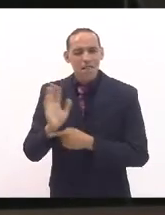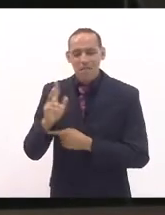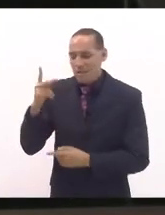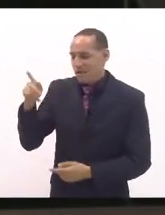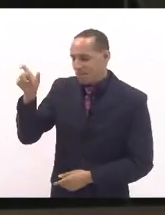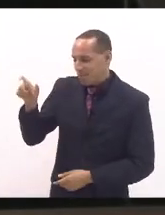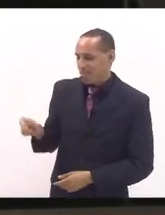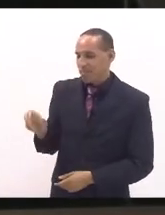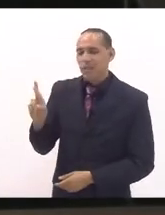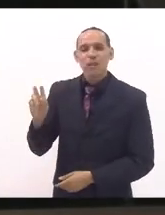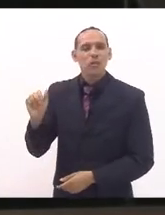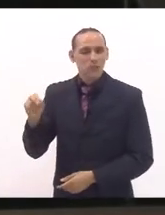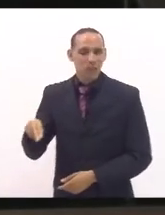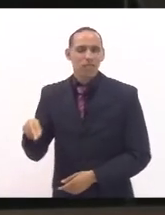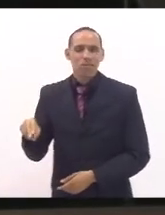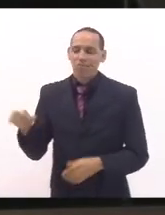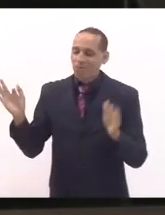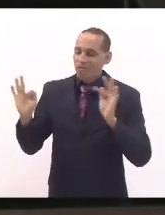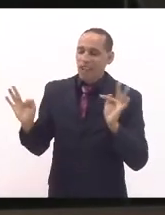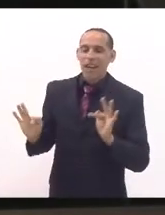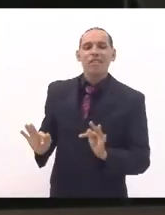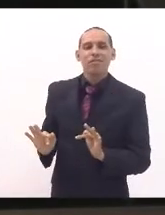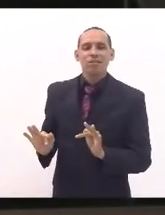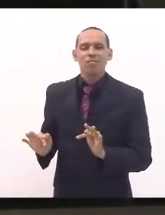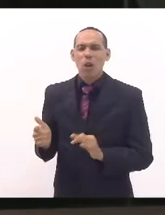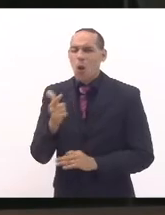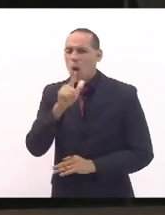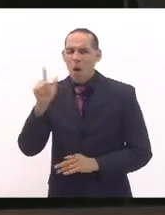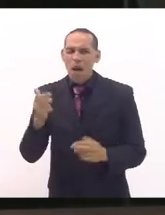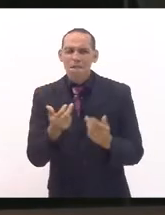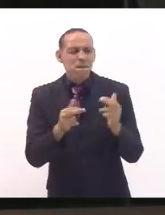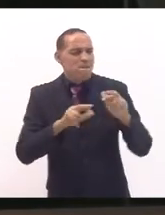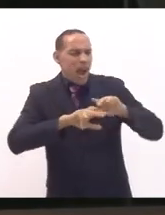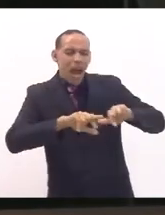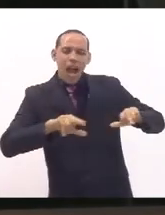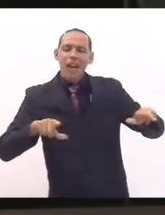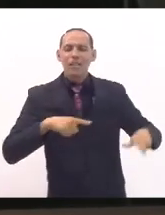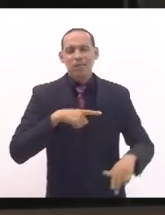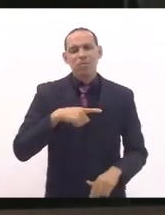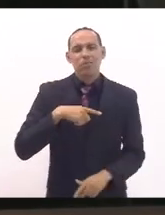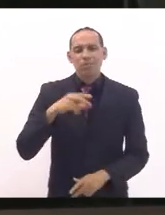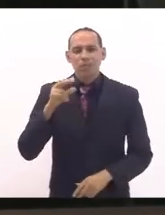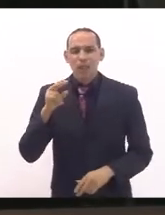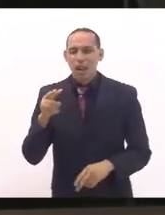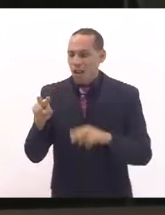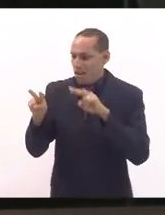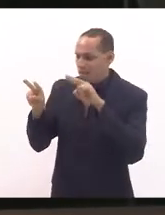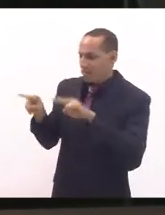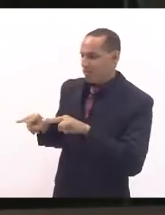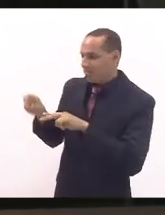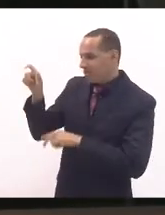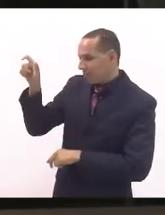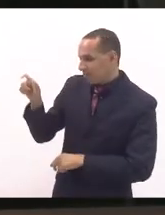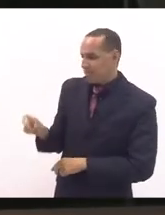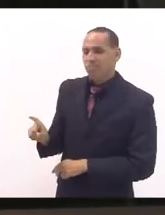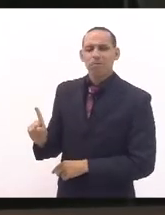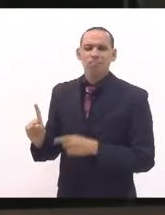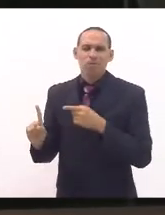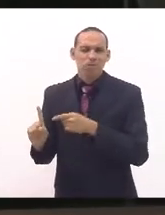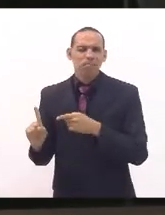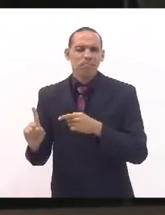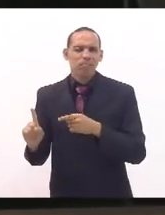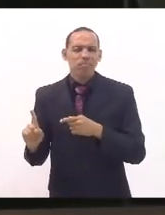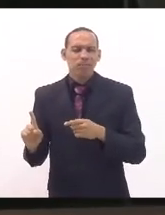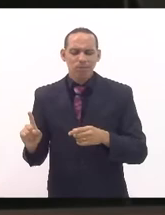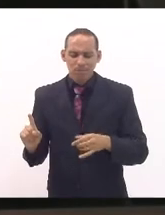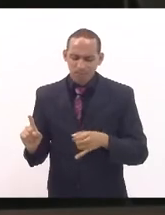Juan. Juan era um menino feliz e há diversos outros. Se a gente olhar para essa situação do Juan penalizados,